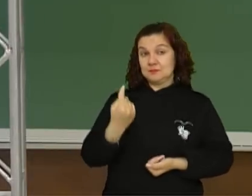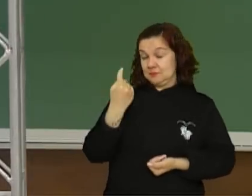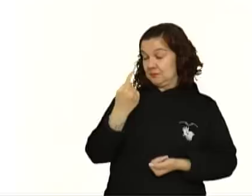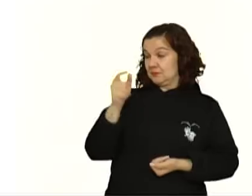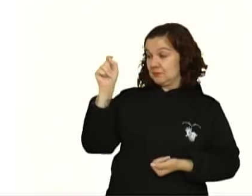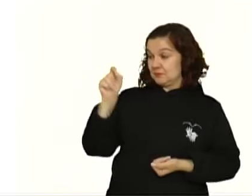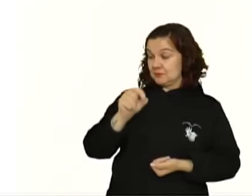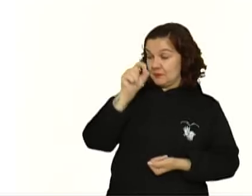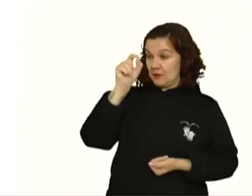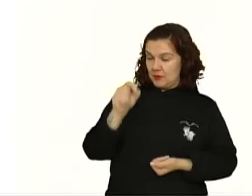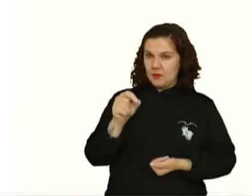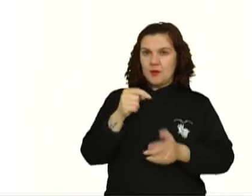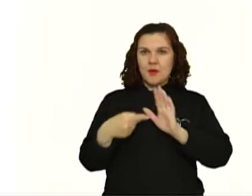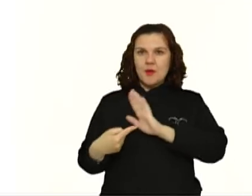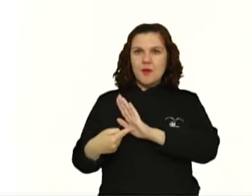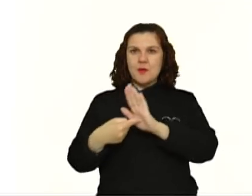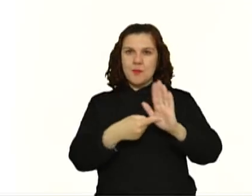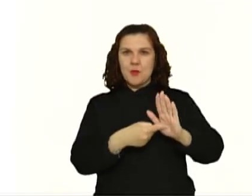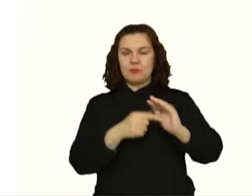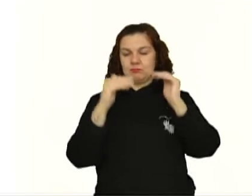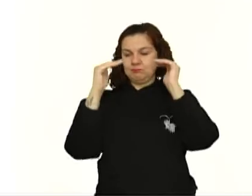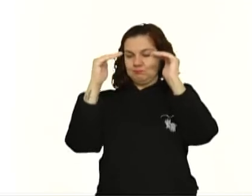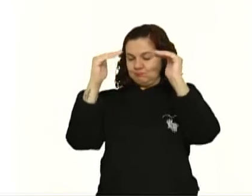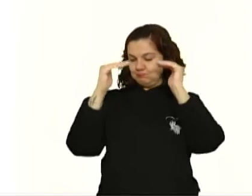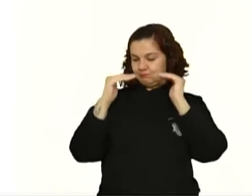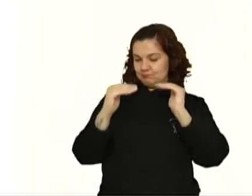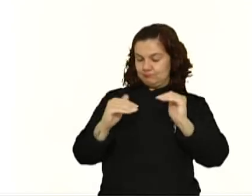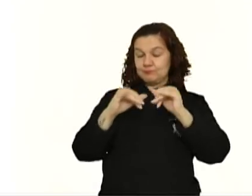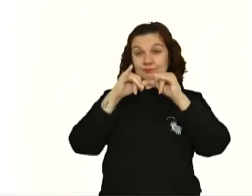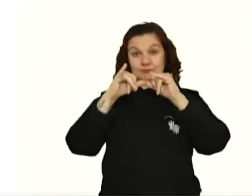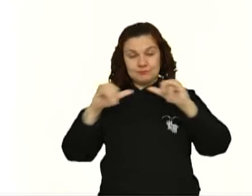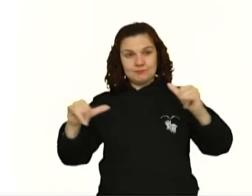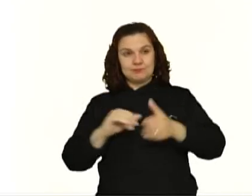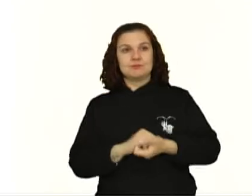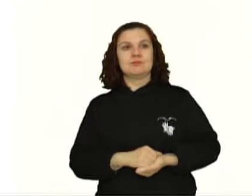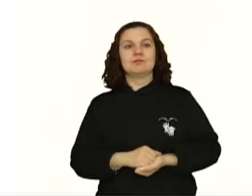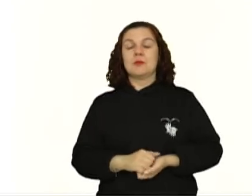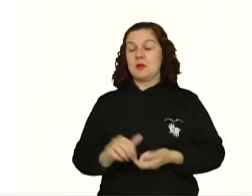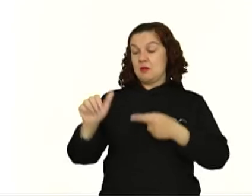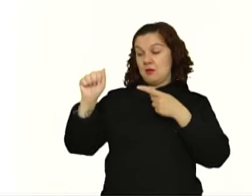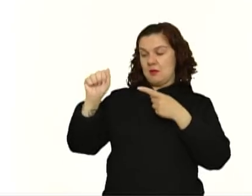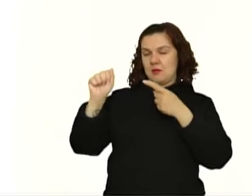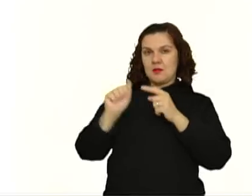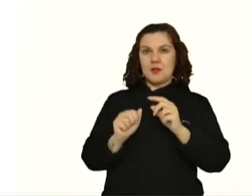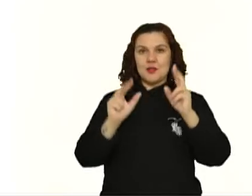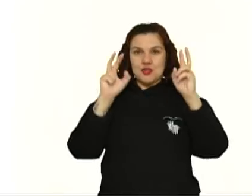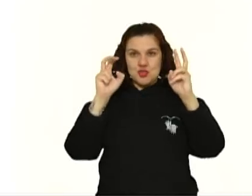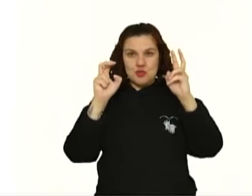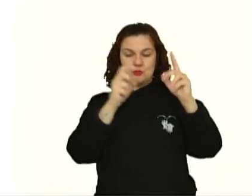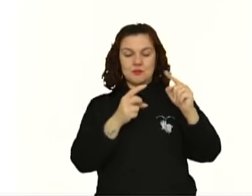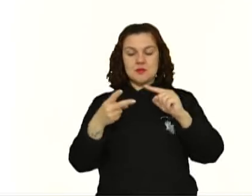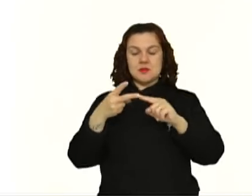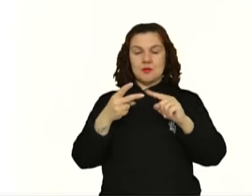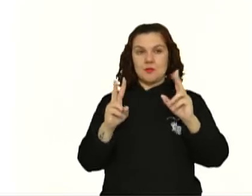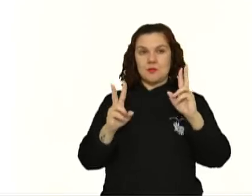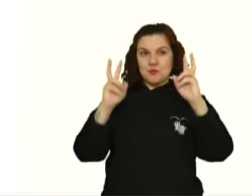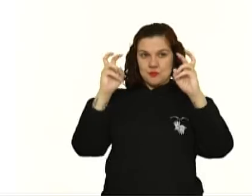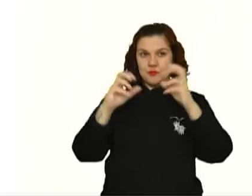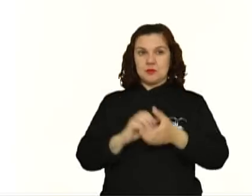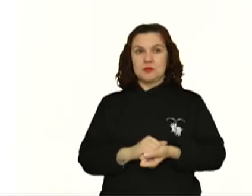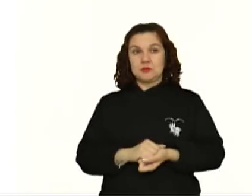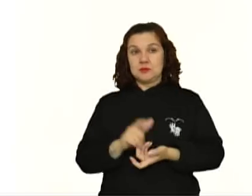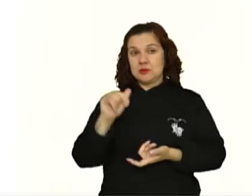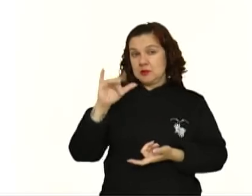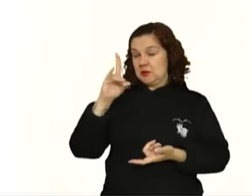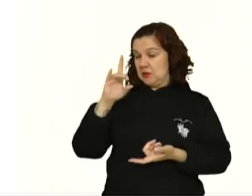marque a alternativa que apresenta as partes composicionais de uma notícia. A. Título, subtítulo, slide